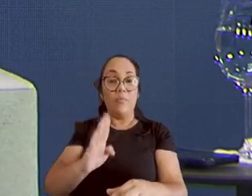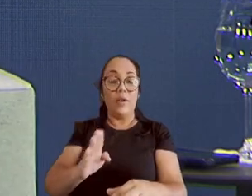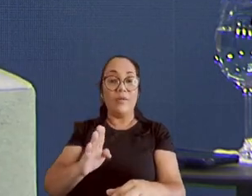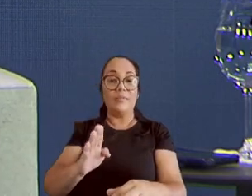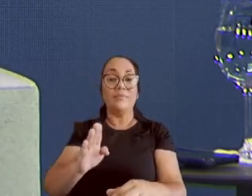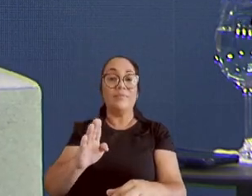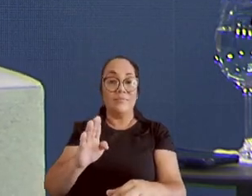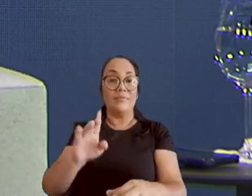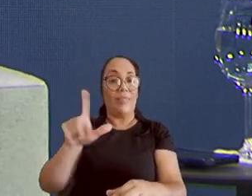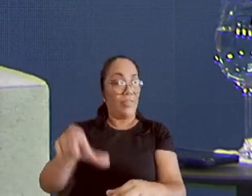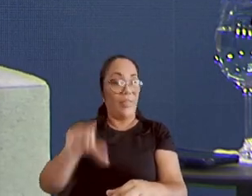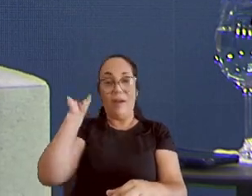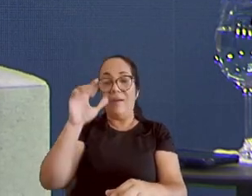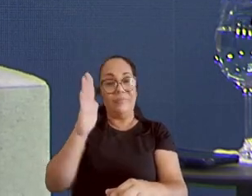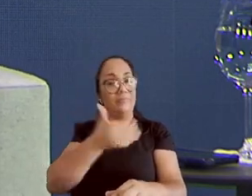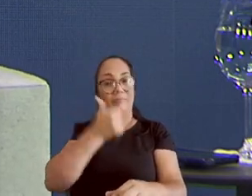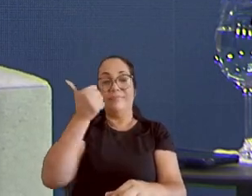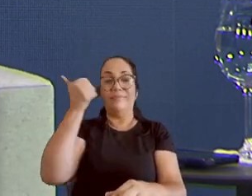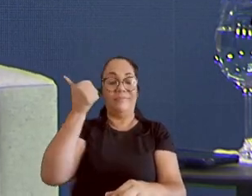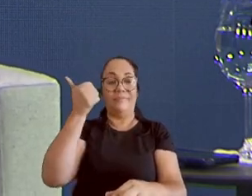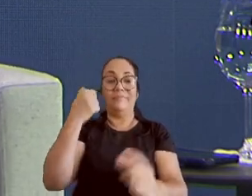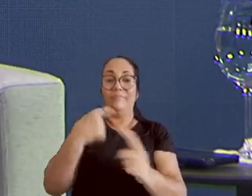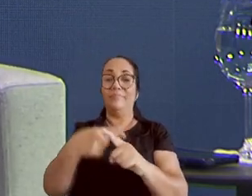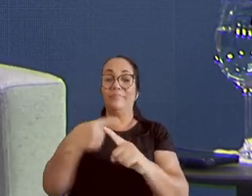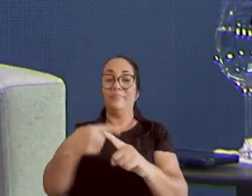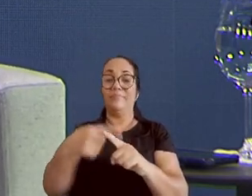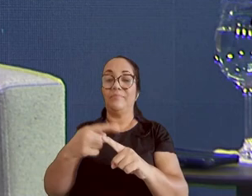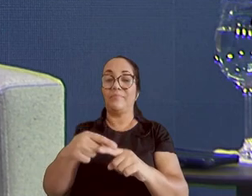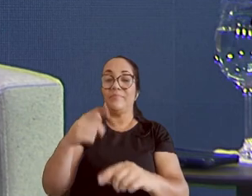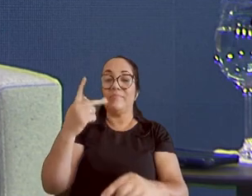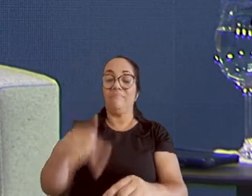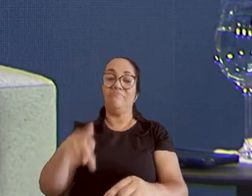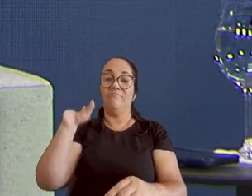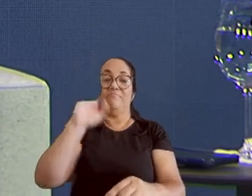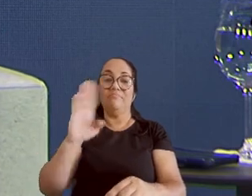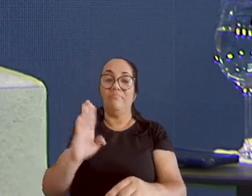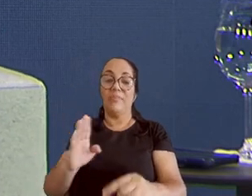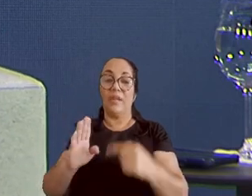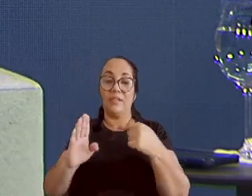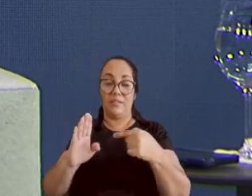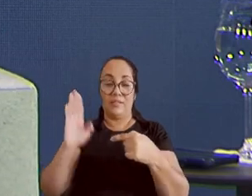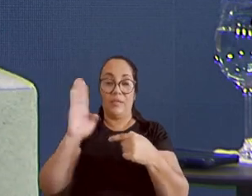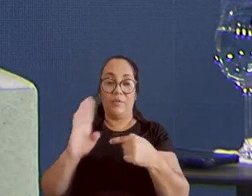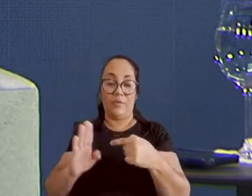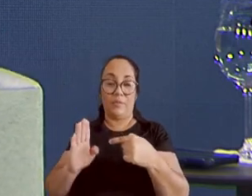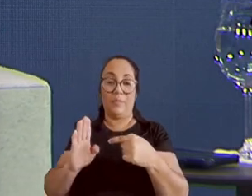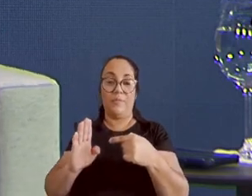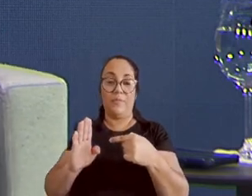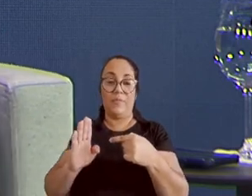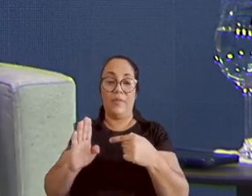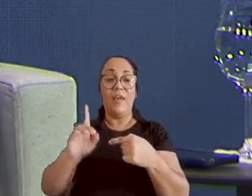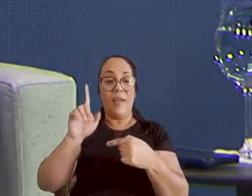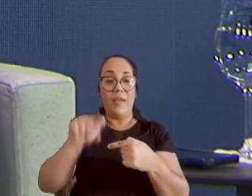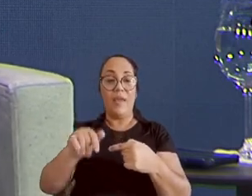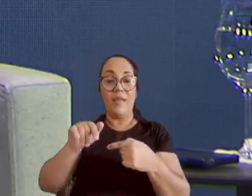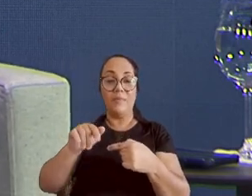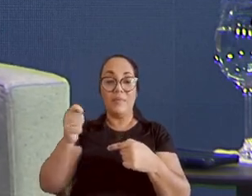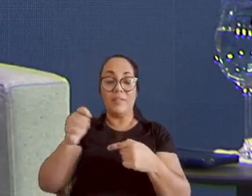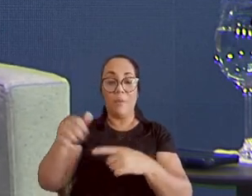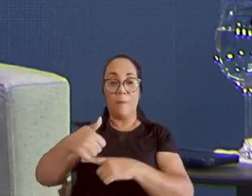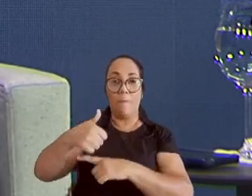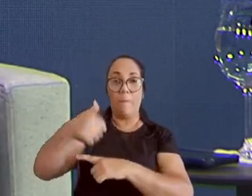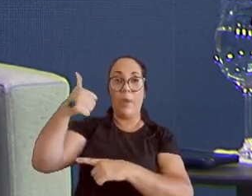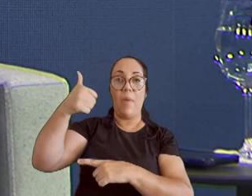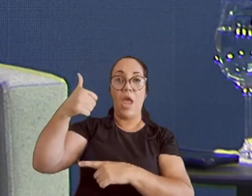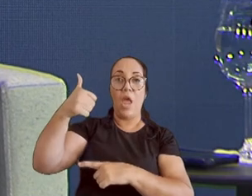Porque infelizmente a gente muitas vezes está na defensiva mas o Brasil deveria ter uma narrativa de ser o líder disso eu falei que